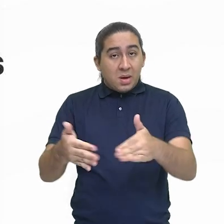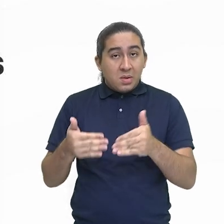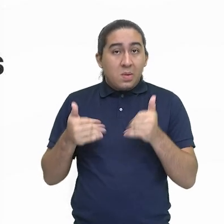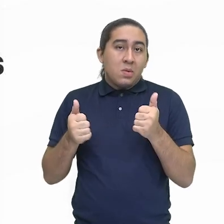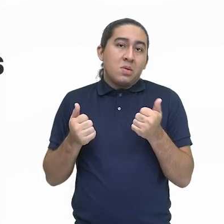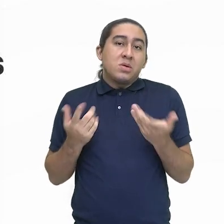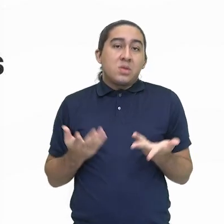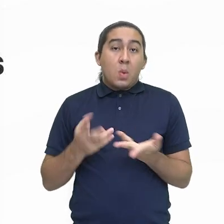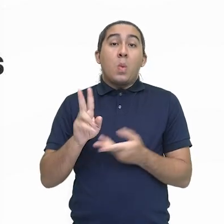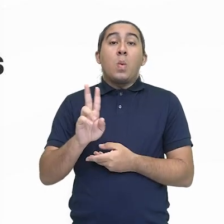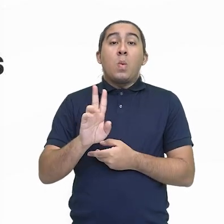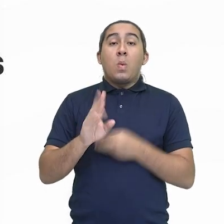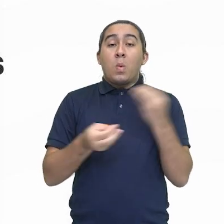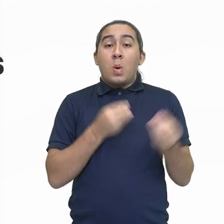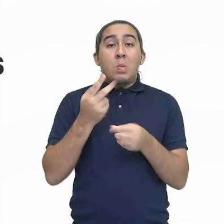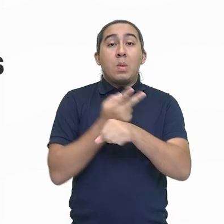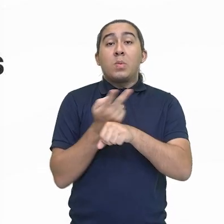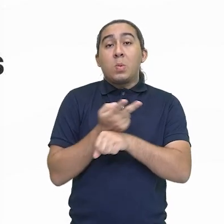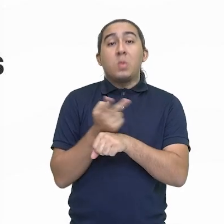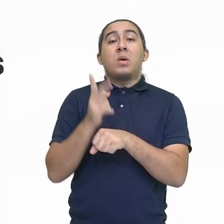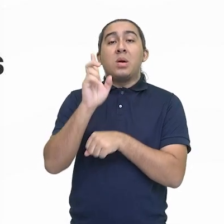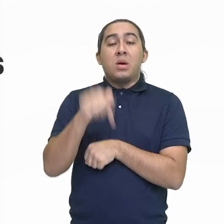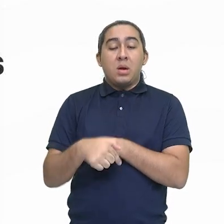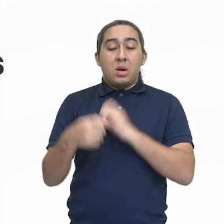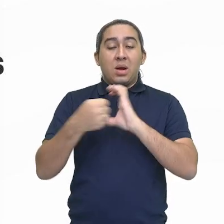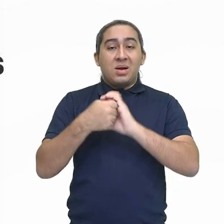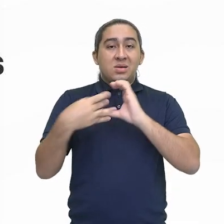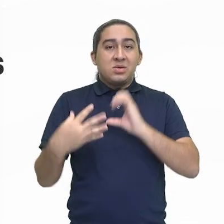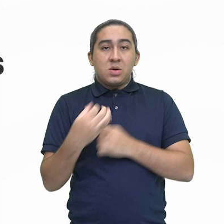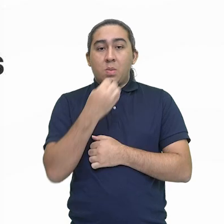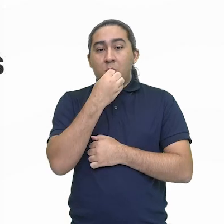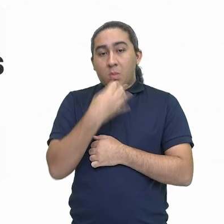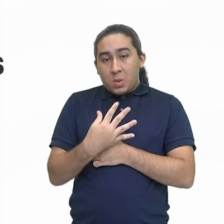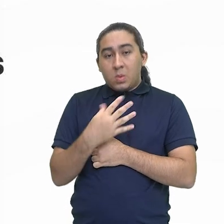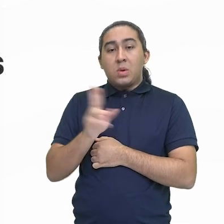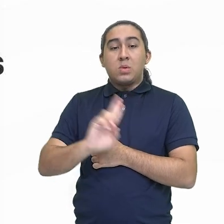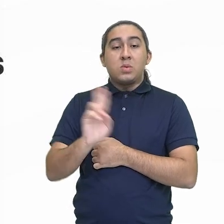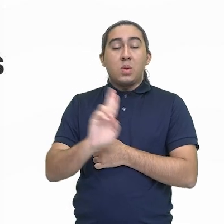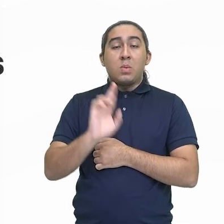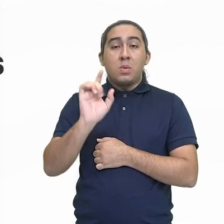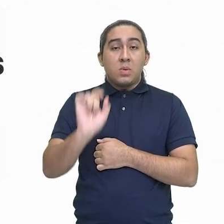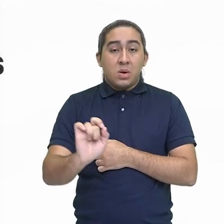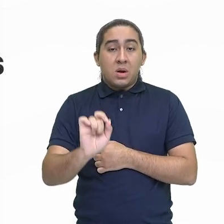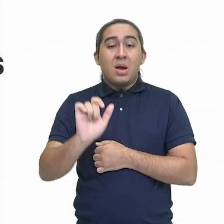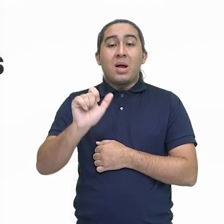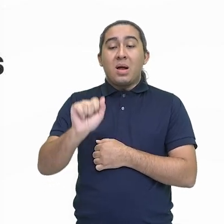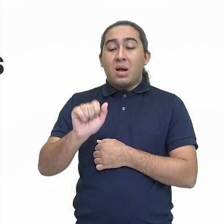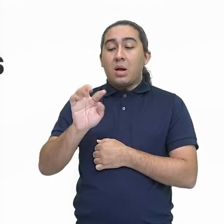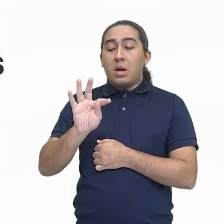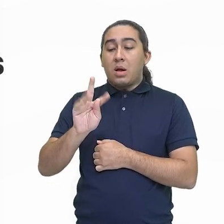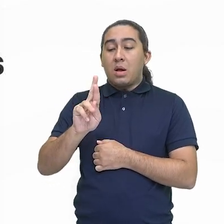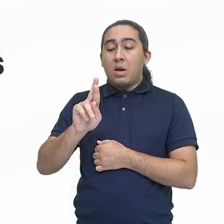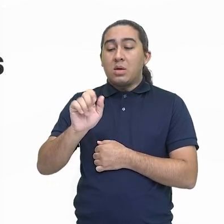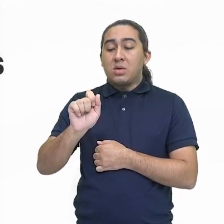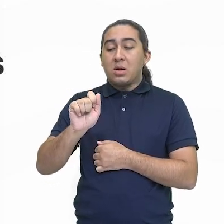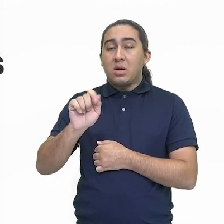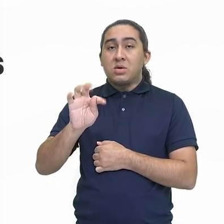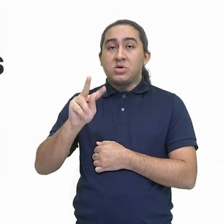nós chamamos isso, dentro dessa definição de migração, nós temos os